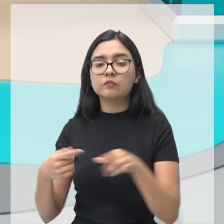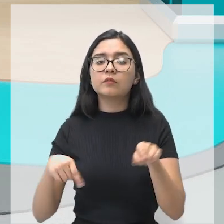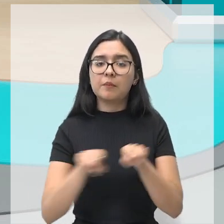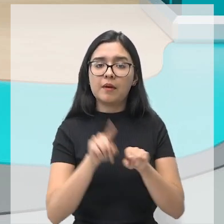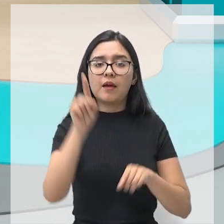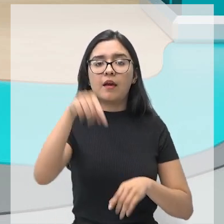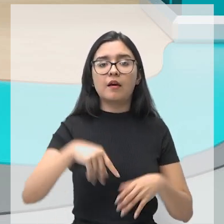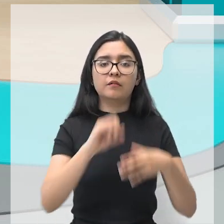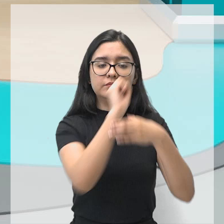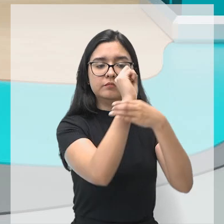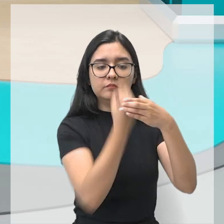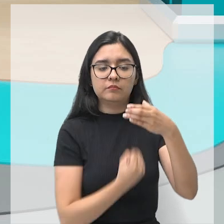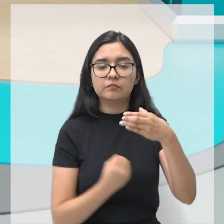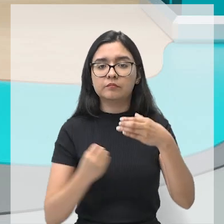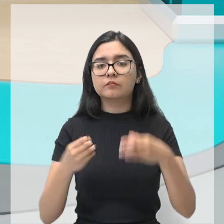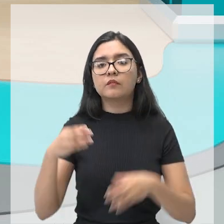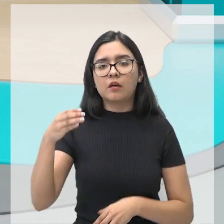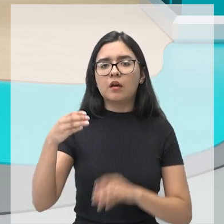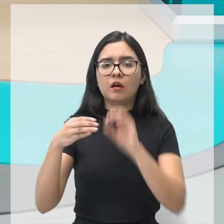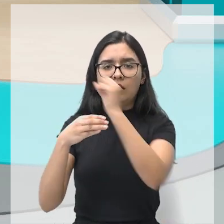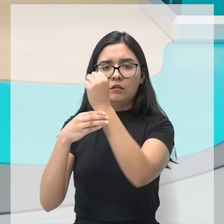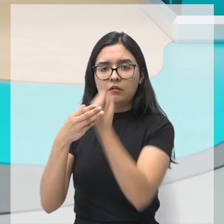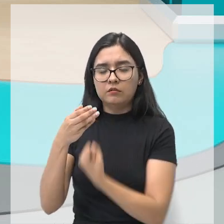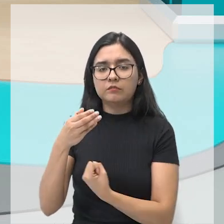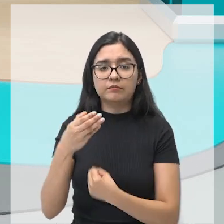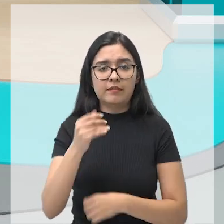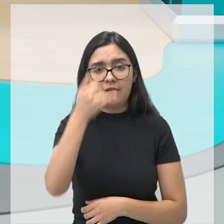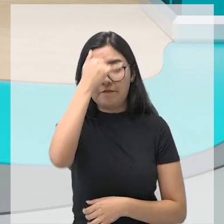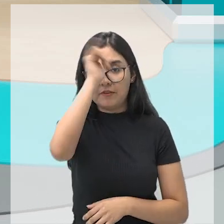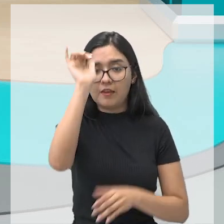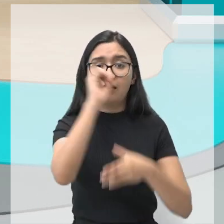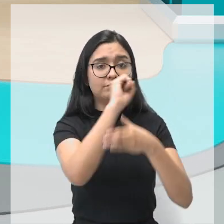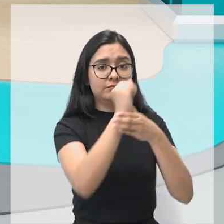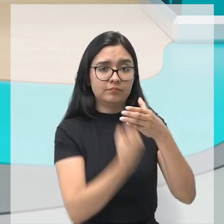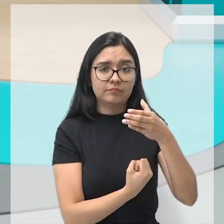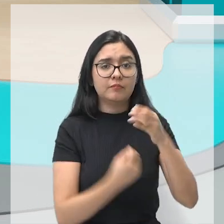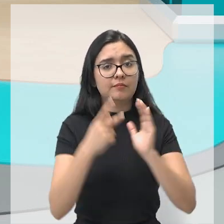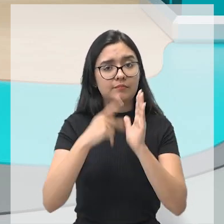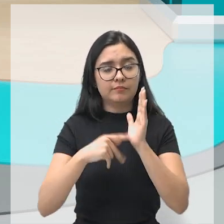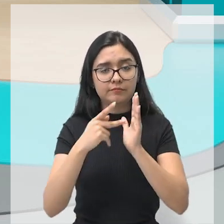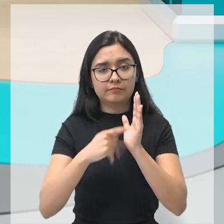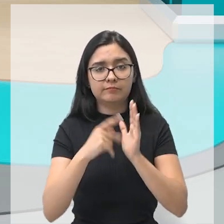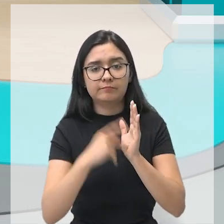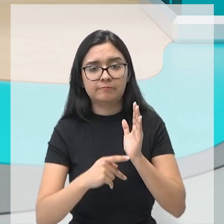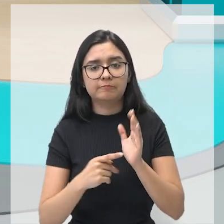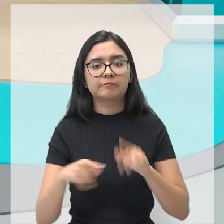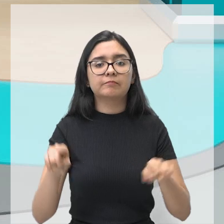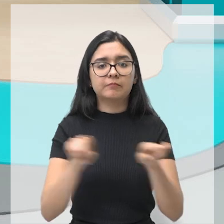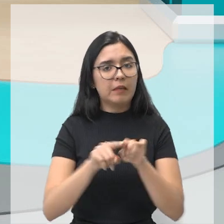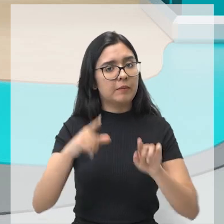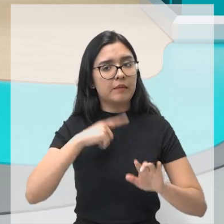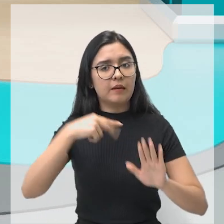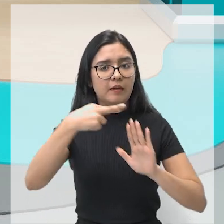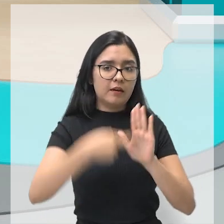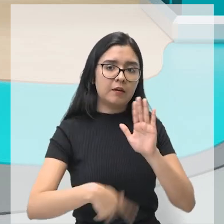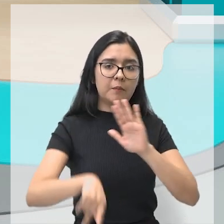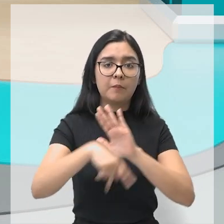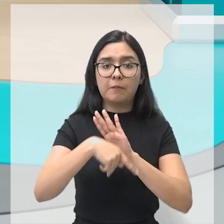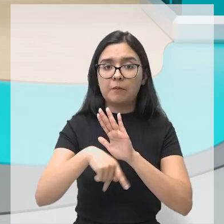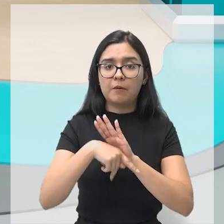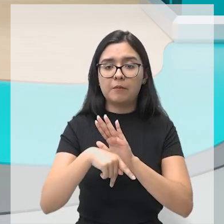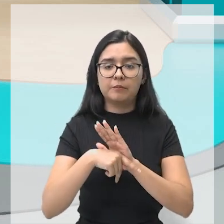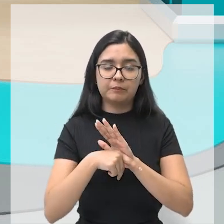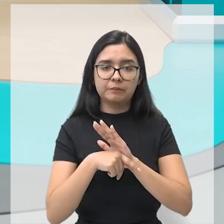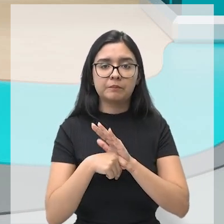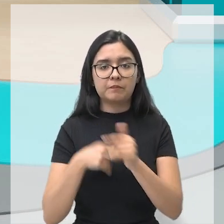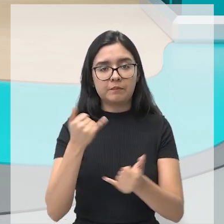bola no cesto do oponente e evitar que o oponente marque pontos, seguindo ali as regras do jogo.